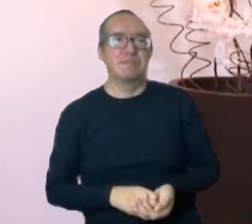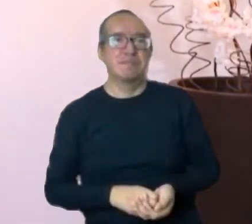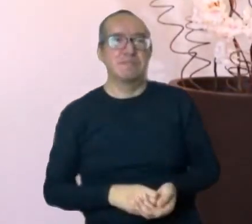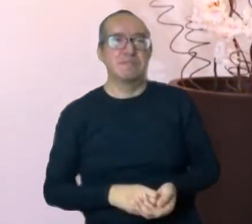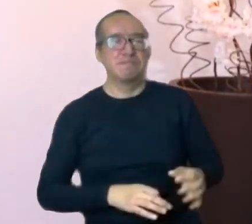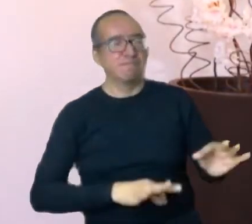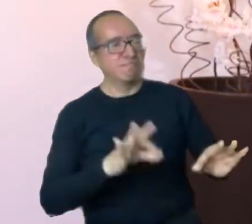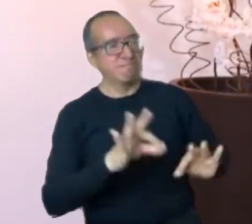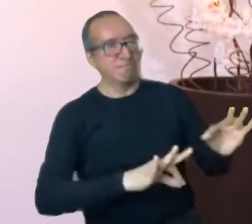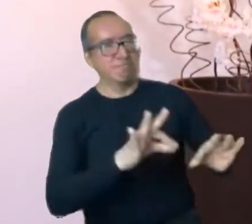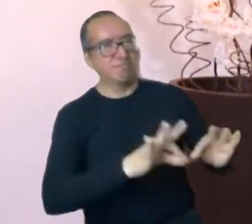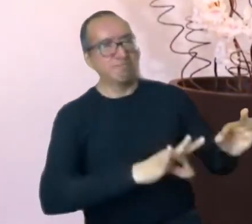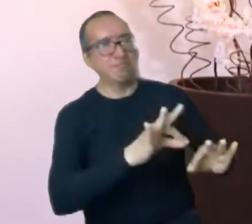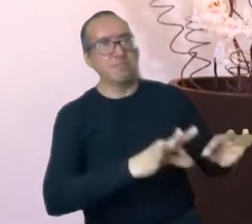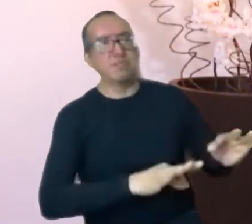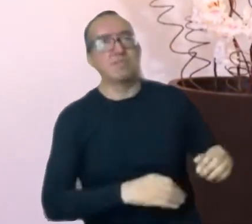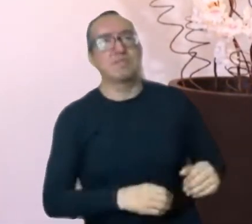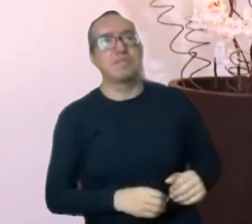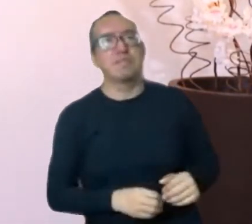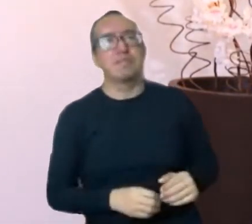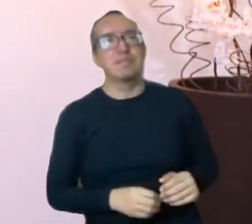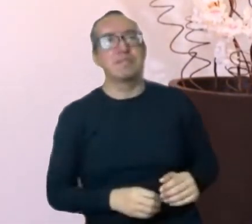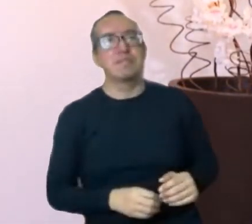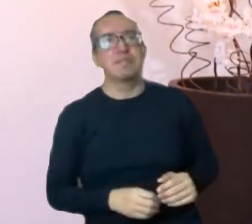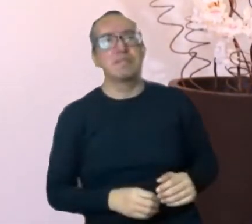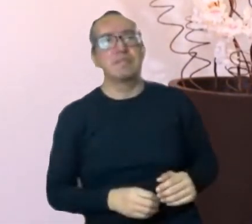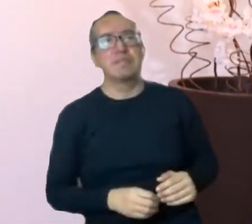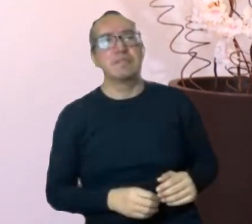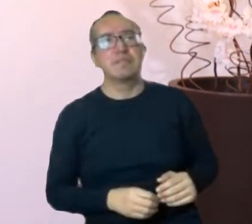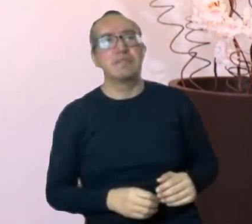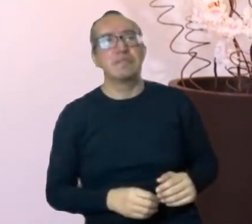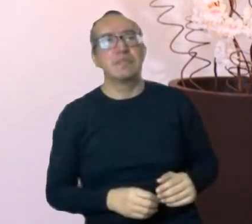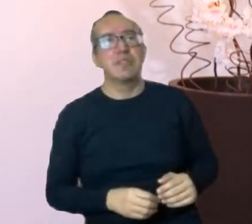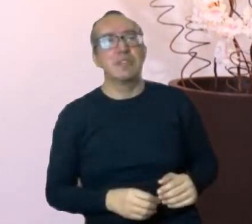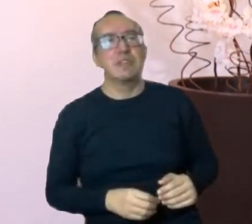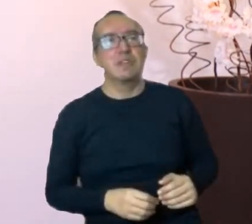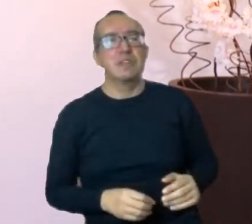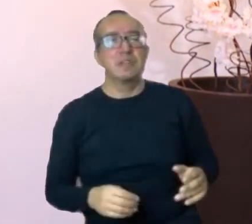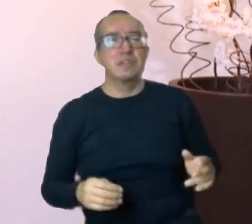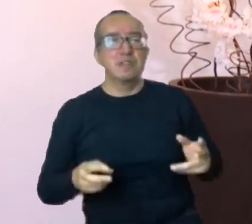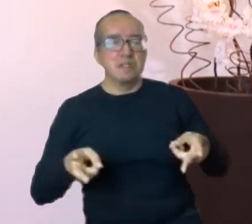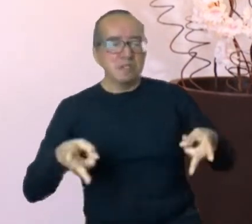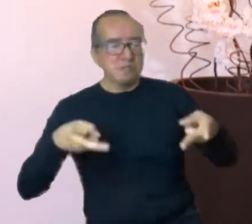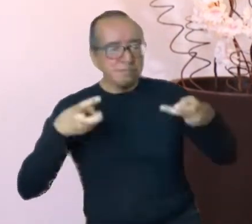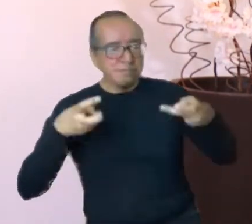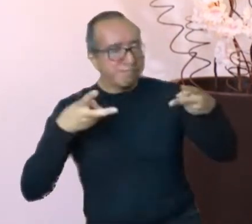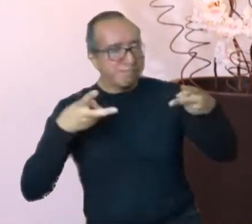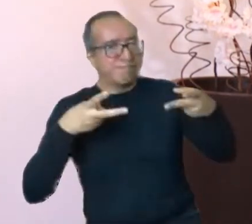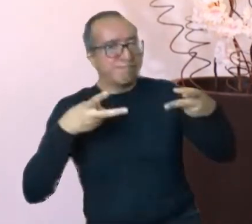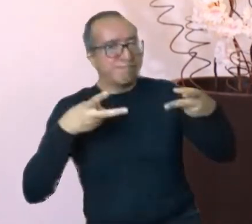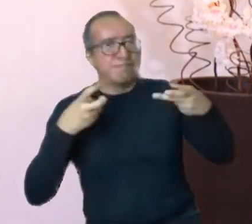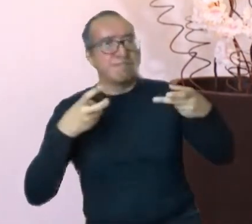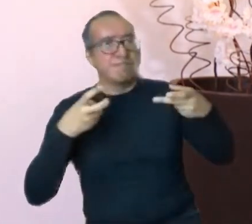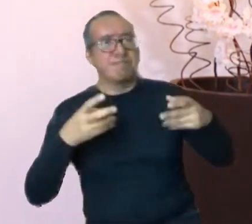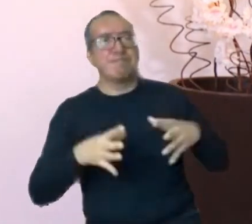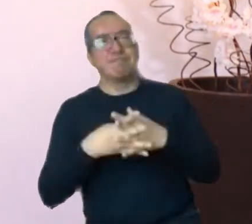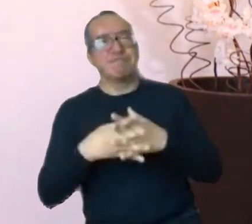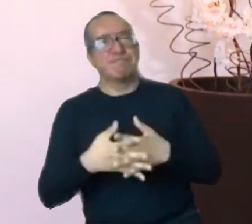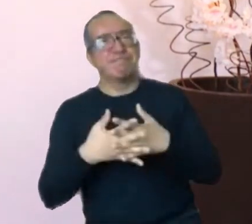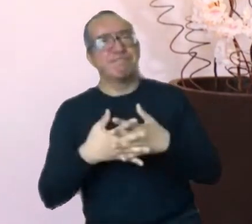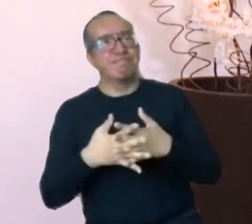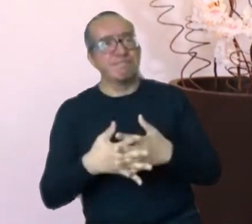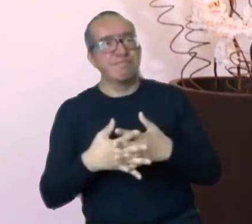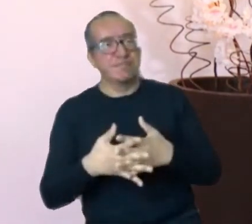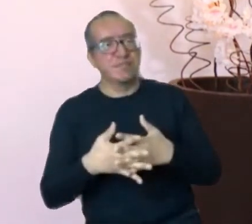Queridos irmãos, perceba que há uma discussão muito grande, e eu acho que aqui ficou muito claro